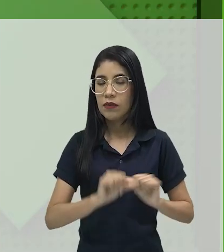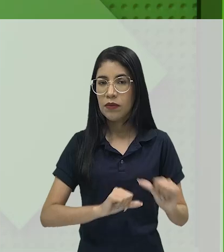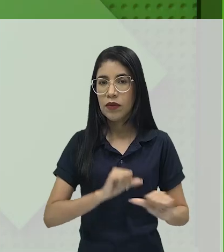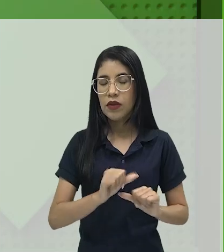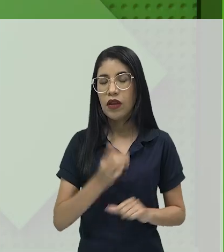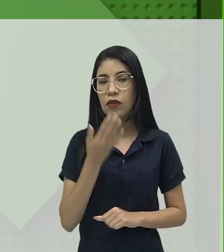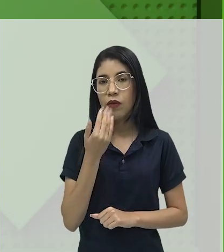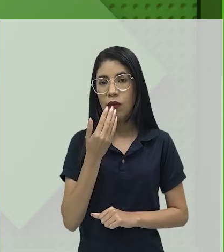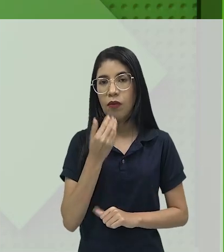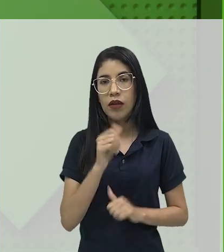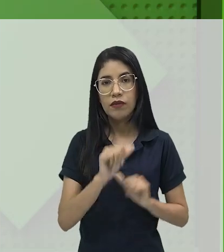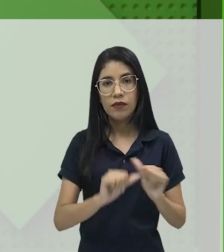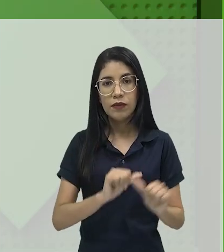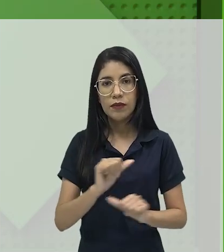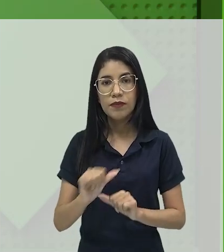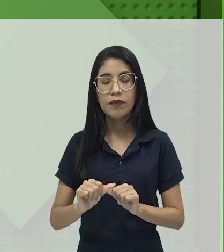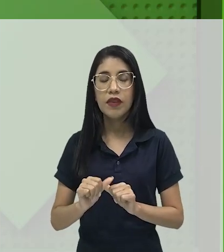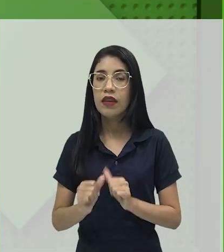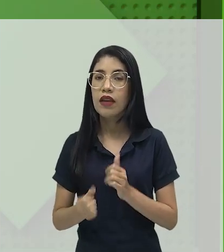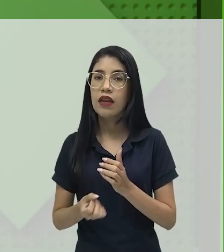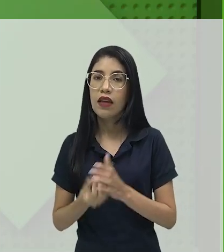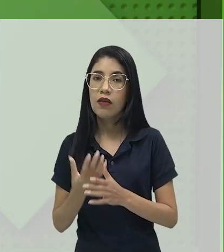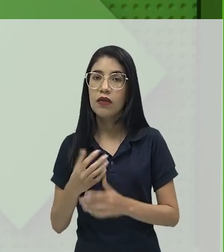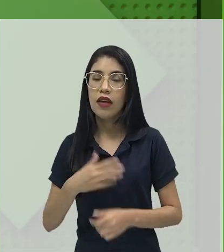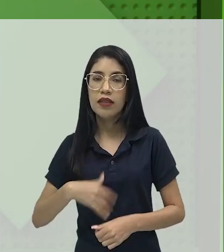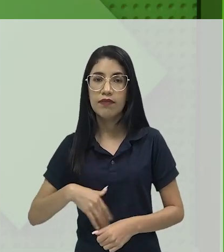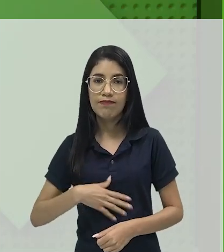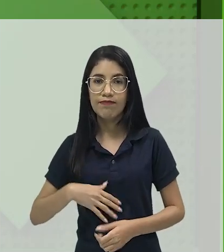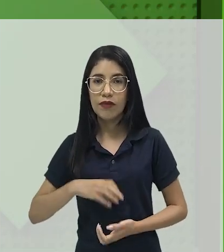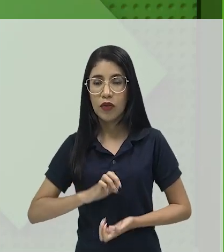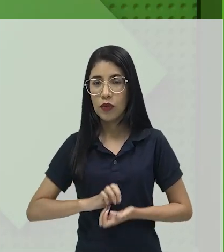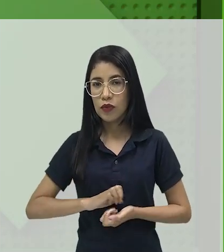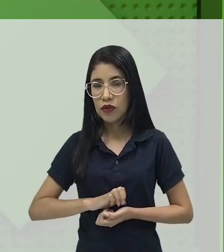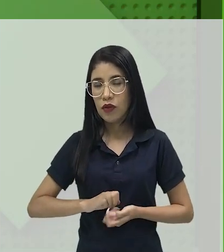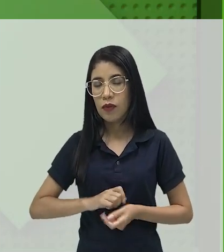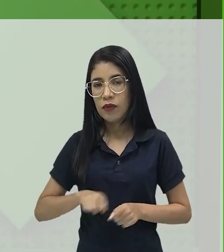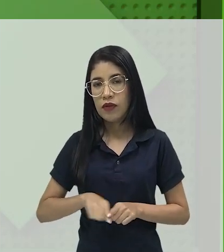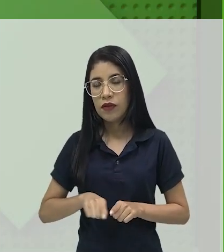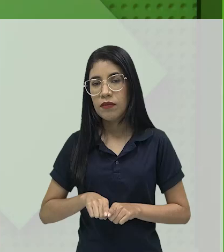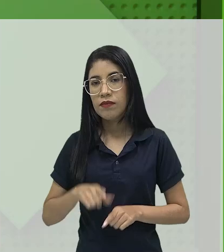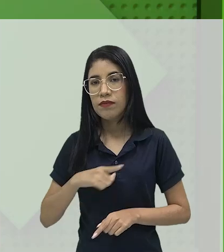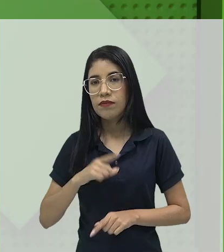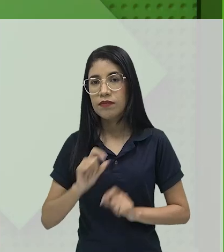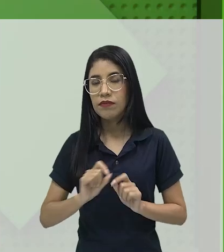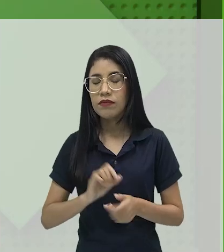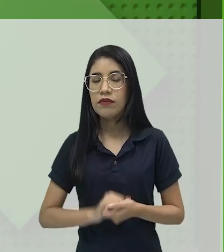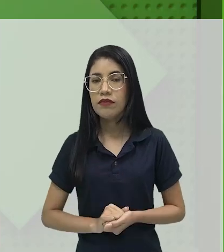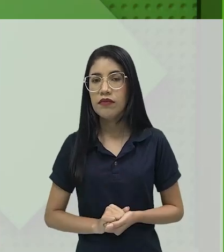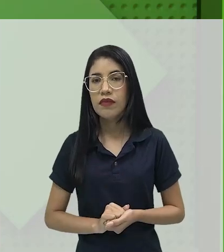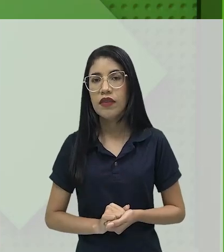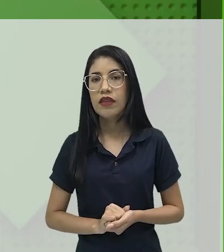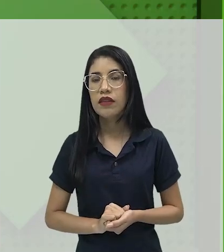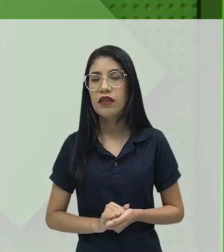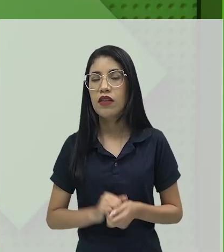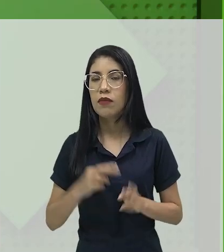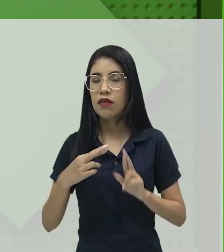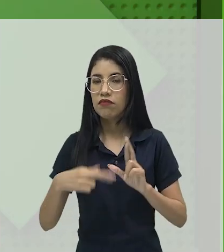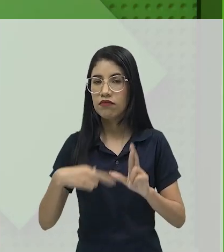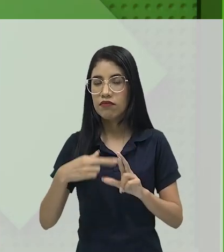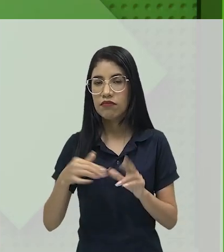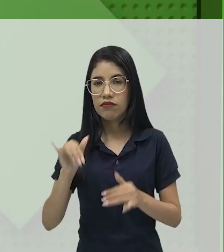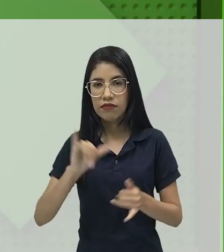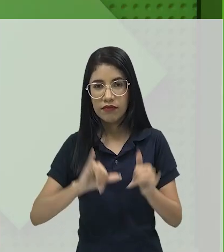da alimentação que é feita no nosso estômago, Então, nós temos aí essa reação